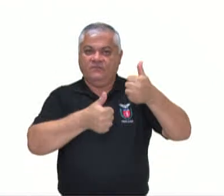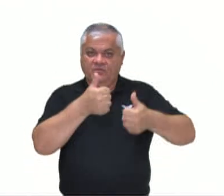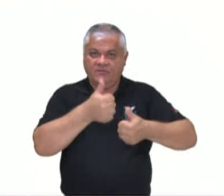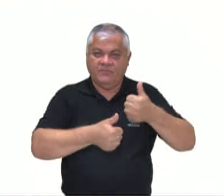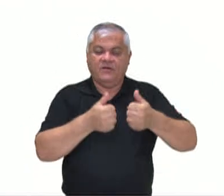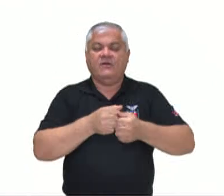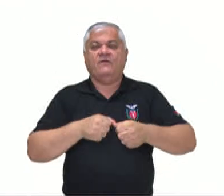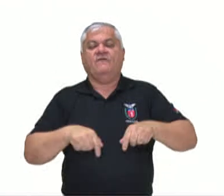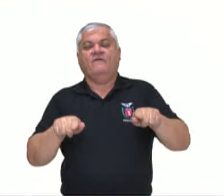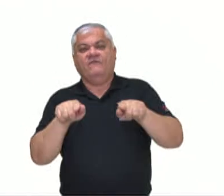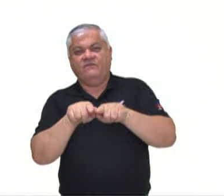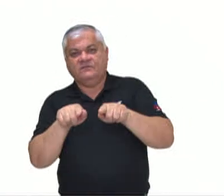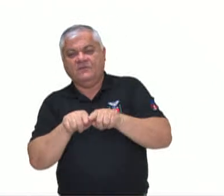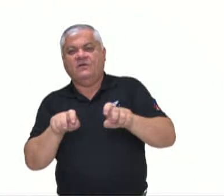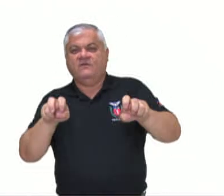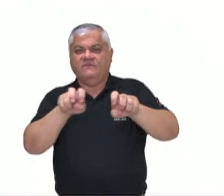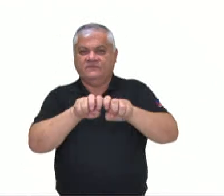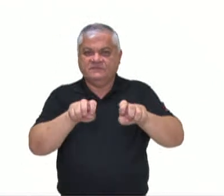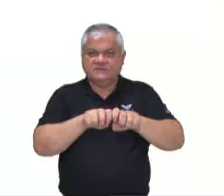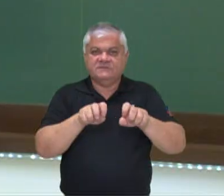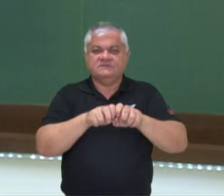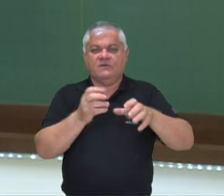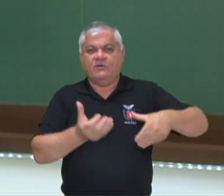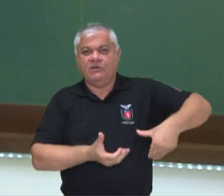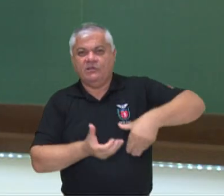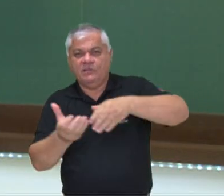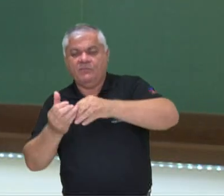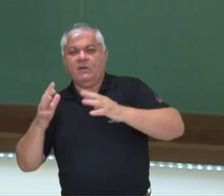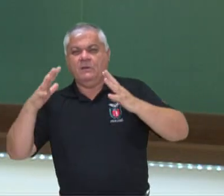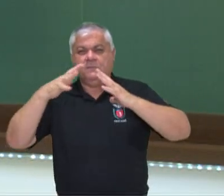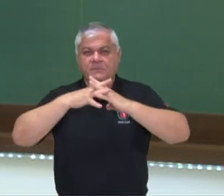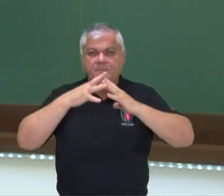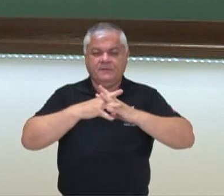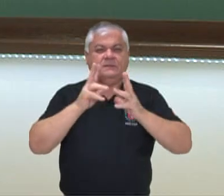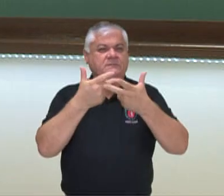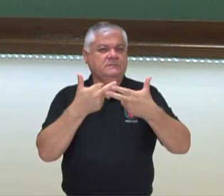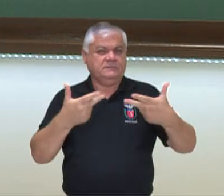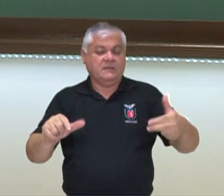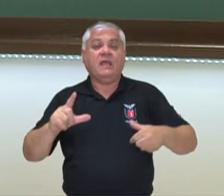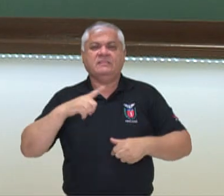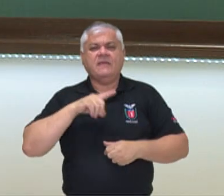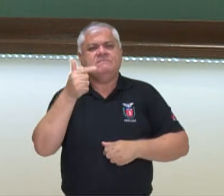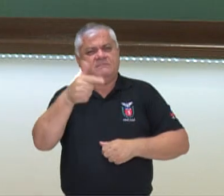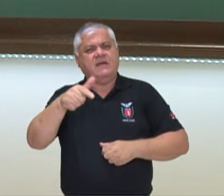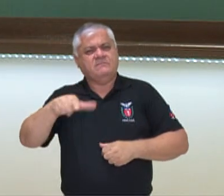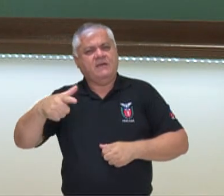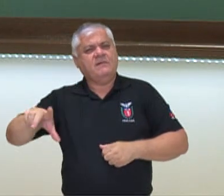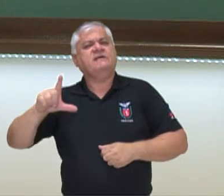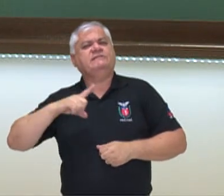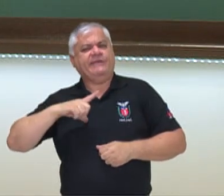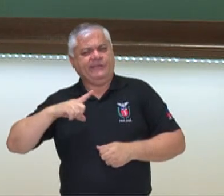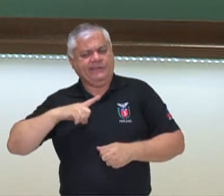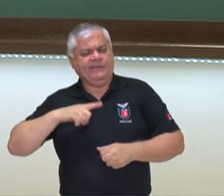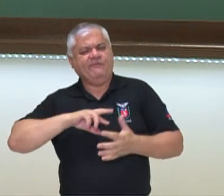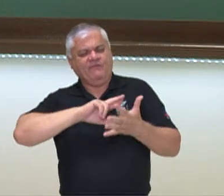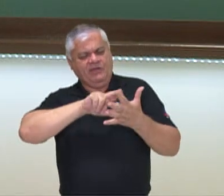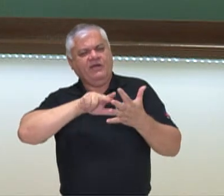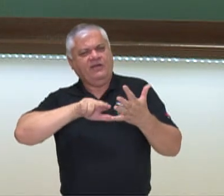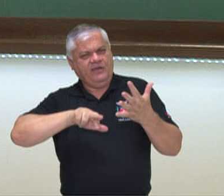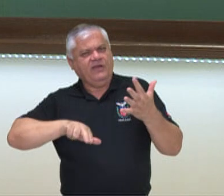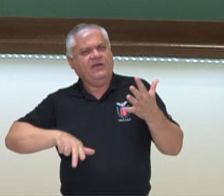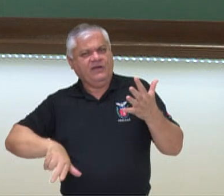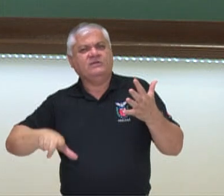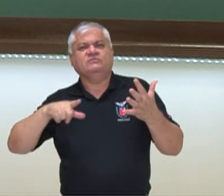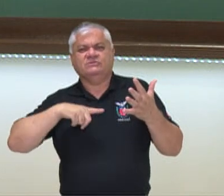futsal, basquetebol, handebol, futebol americano e rugby. Existem outros esportes de invasão? Sim, existem